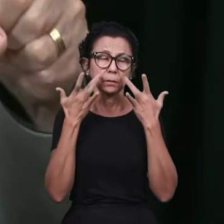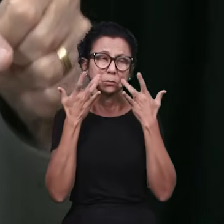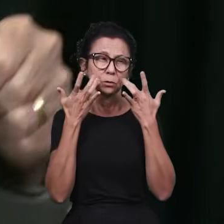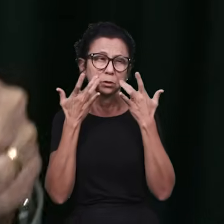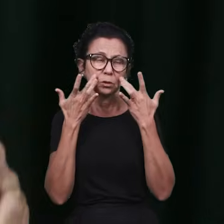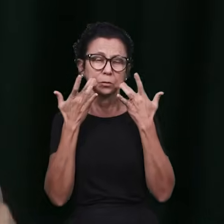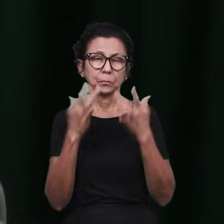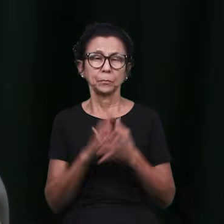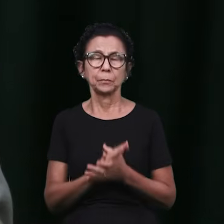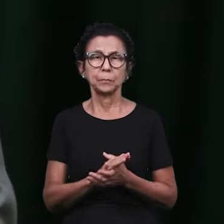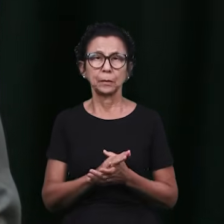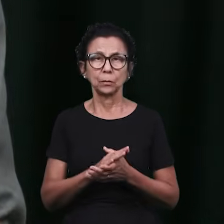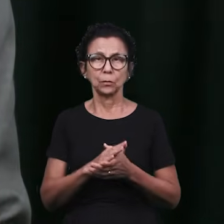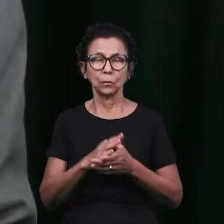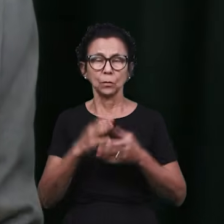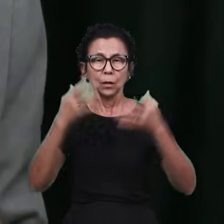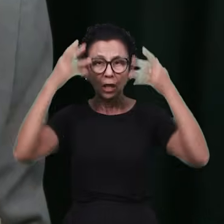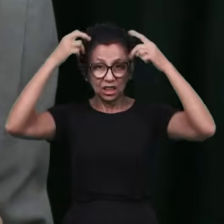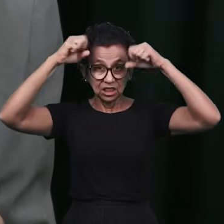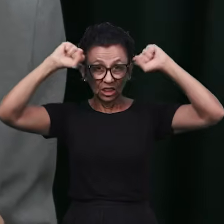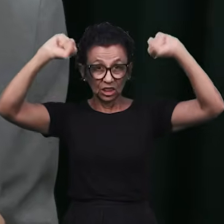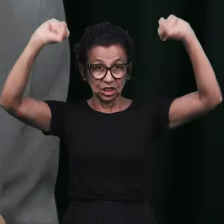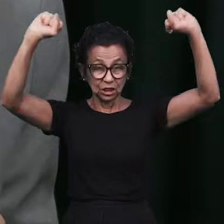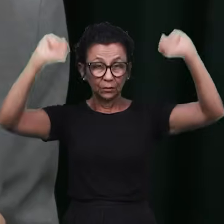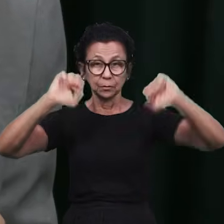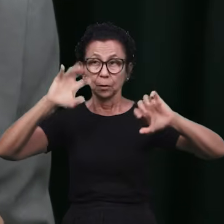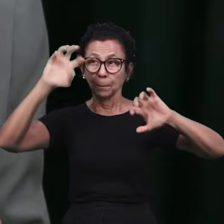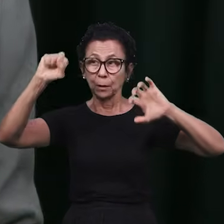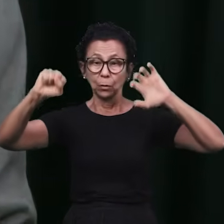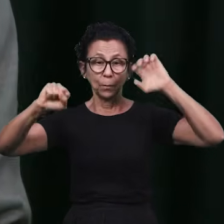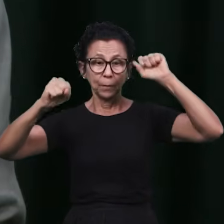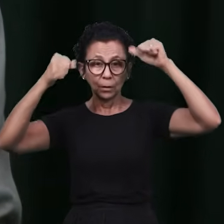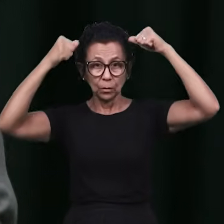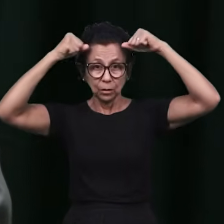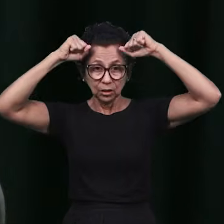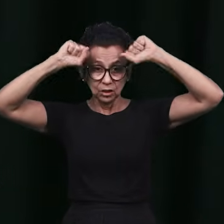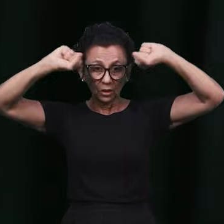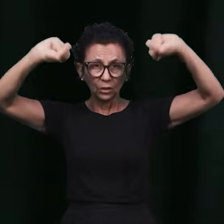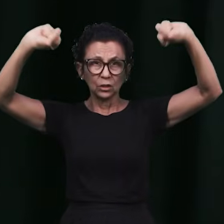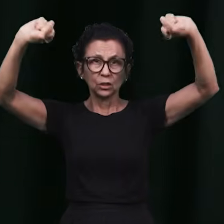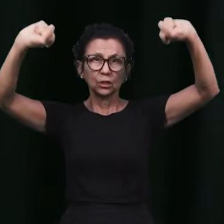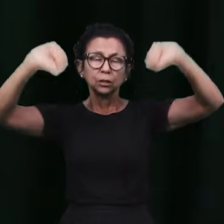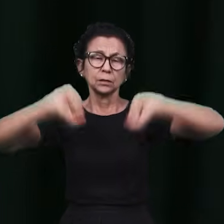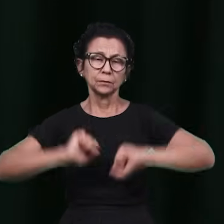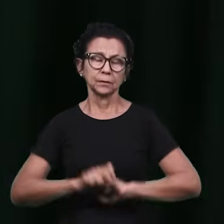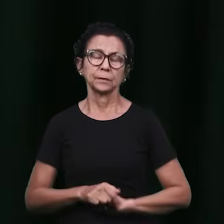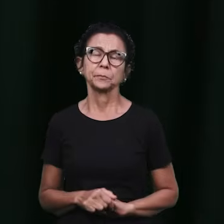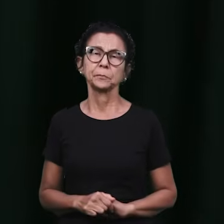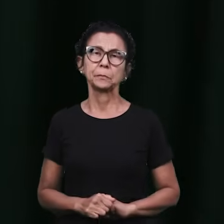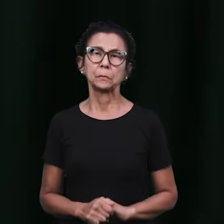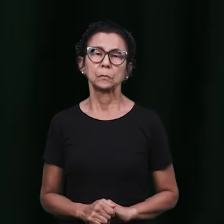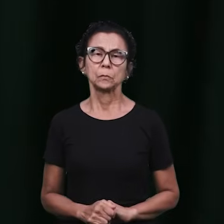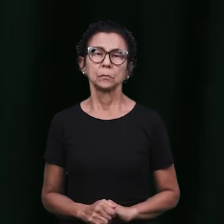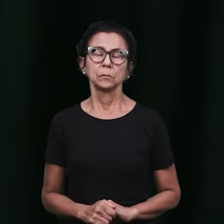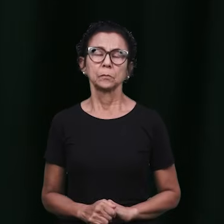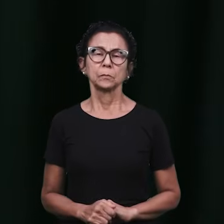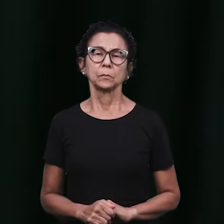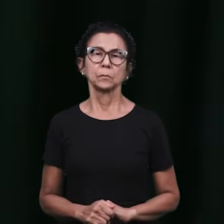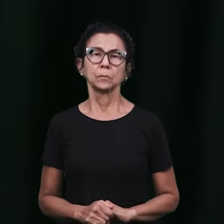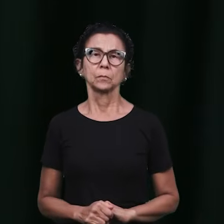né, 2 chifres, com Sim. esse chifre até falava assim: Chi "Ferirás o Ciro até todos consumires". Mas